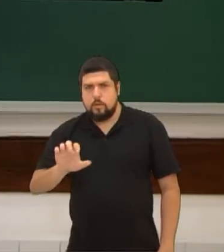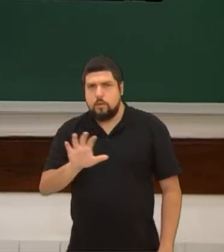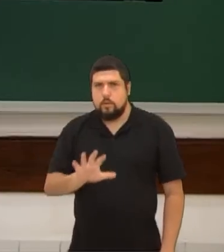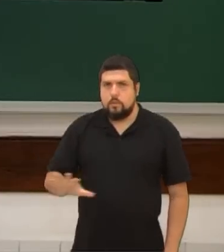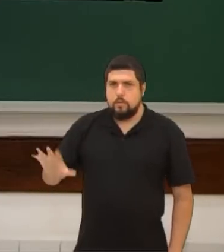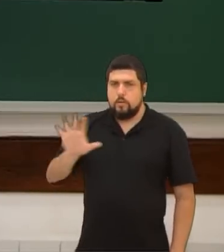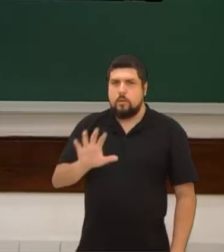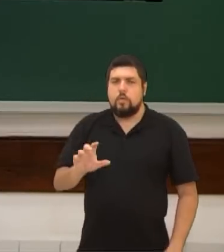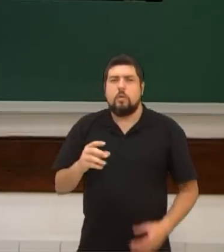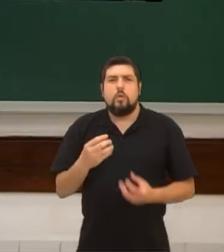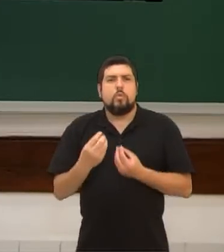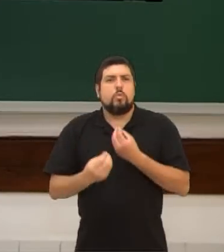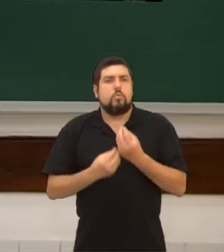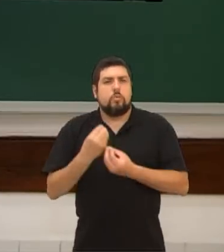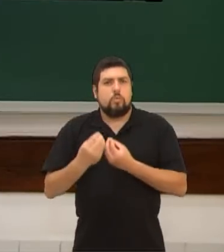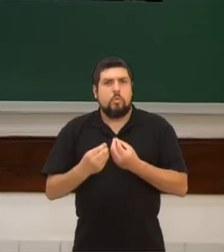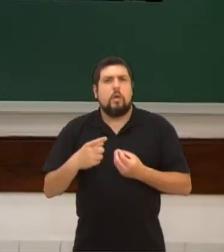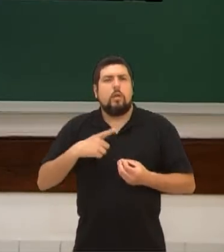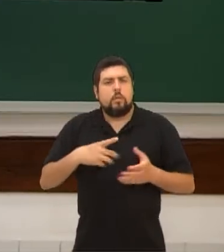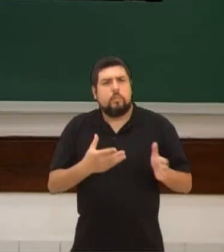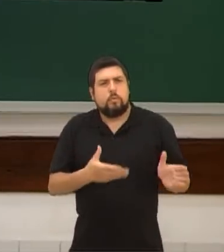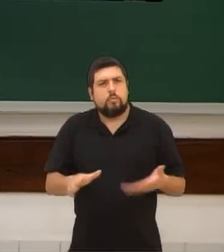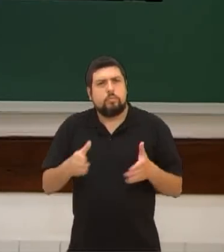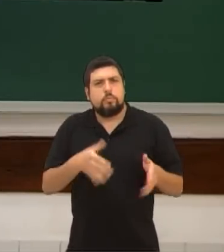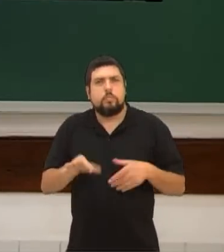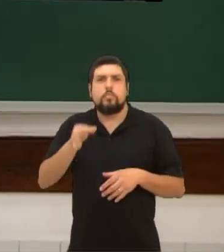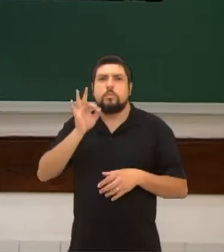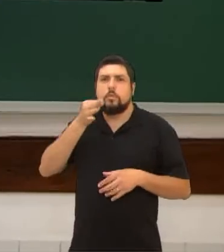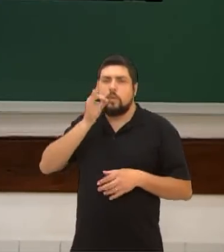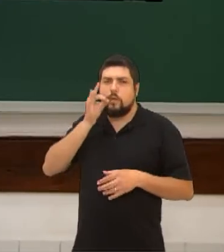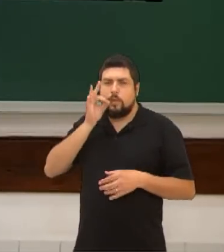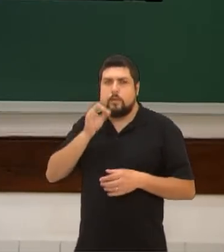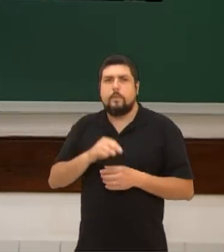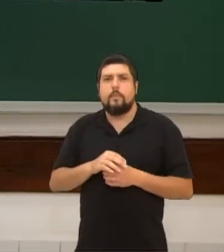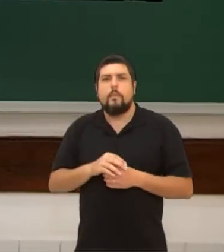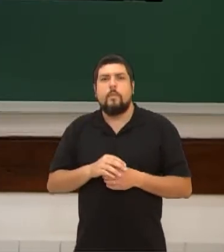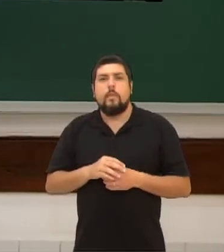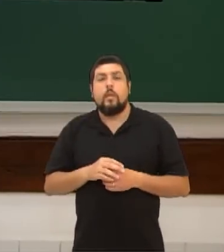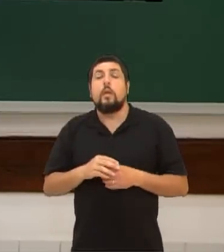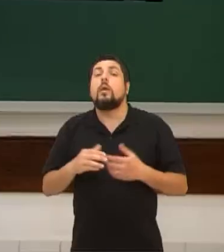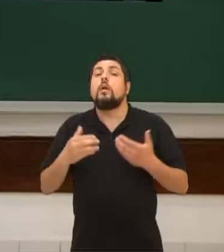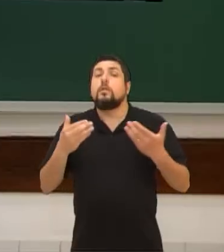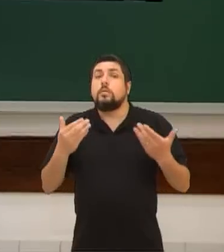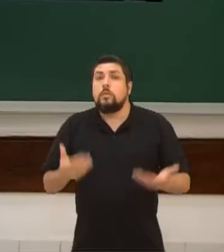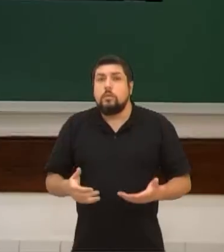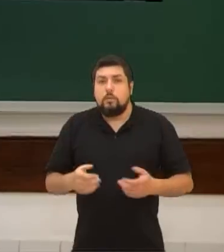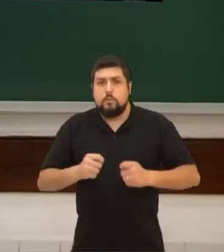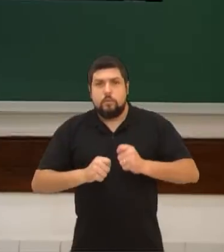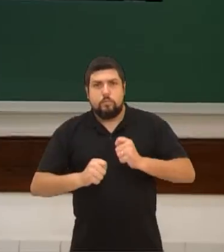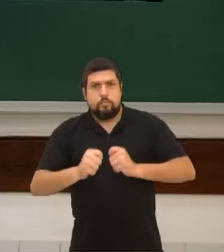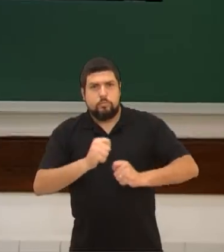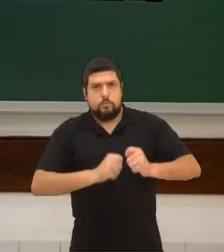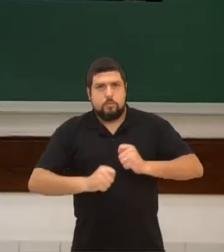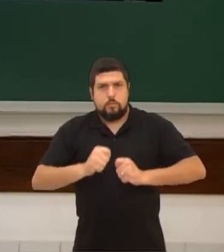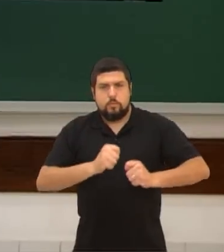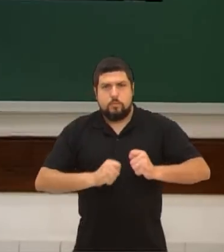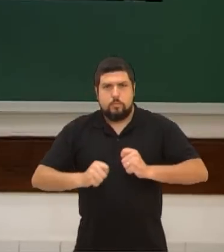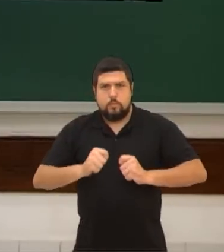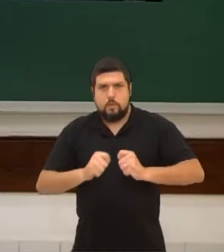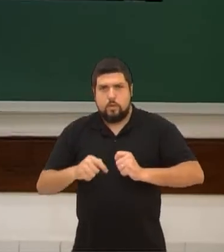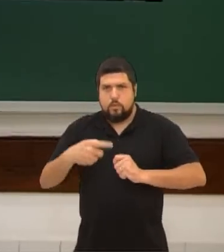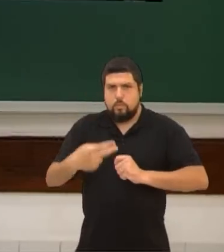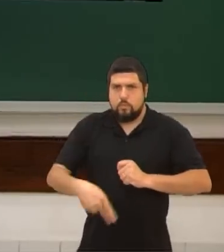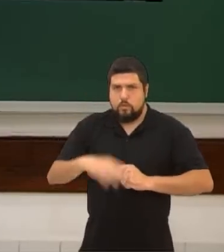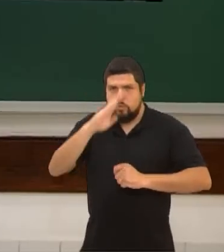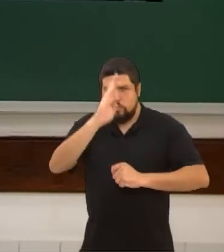do Brasil, a gente vai ter essa produção cafeeira. Isso faz com que o eixo econômico do Brasil, que antes